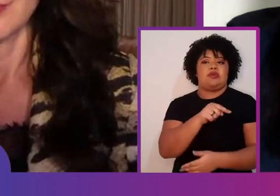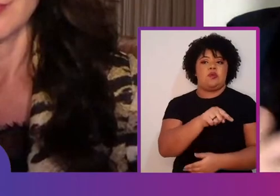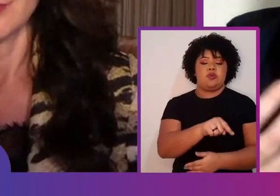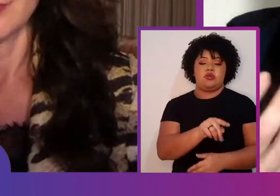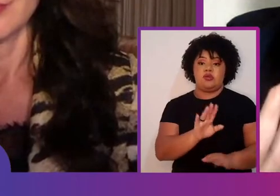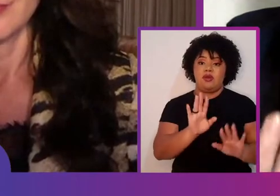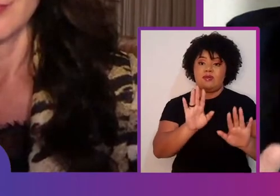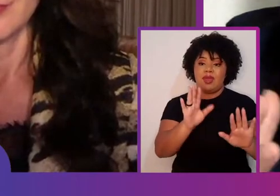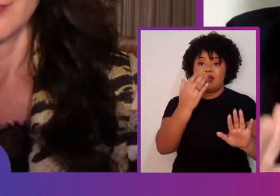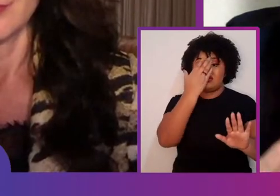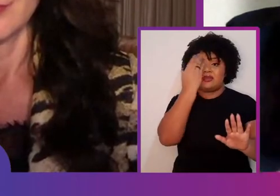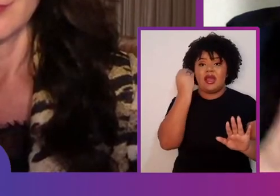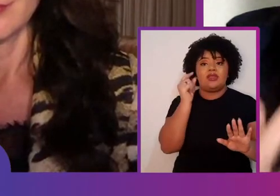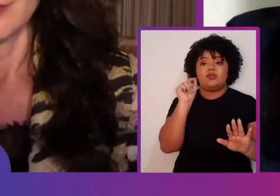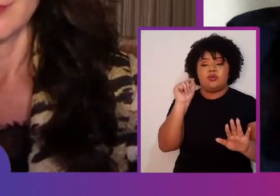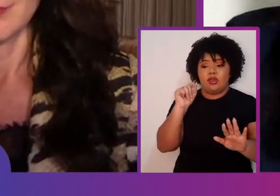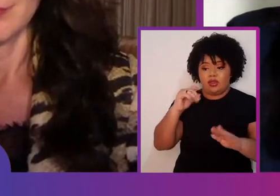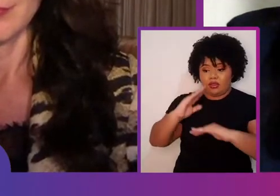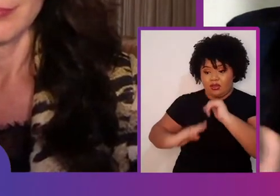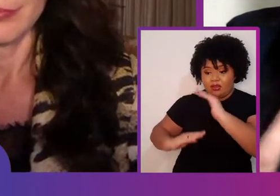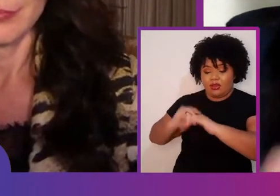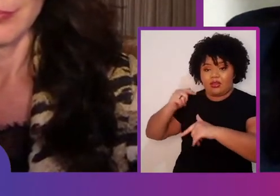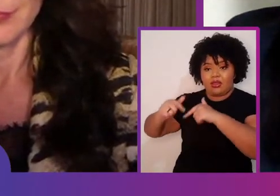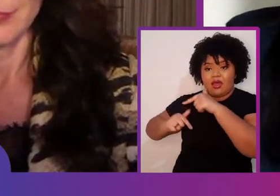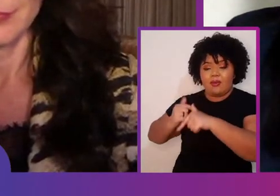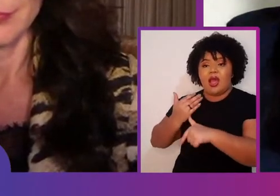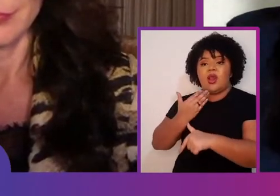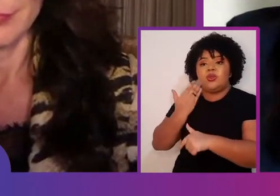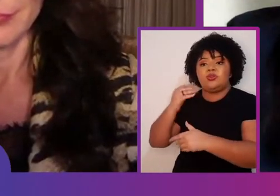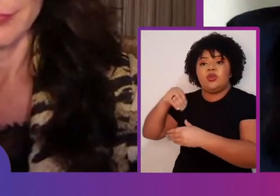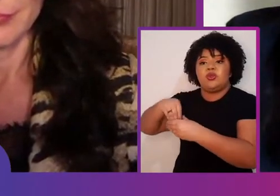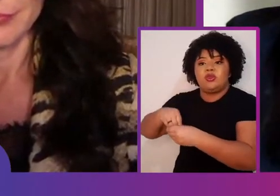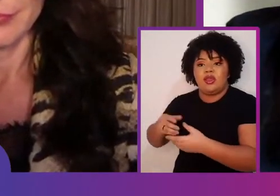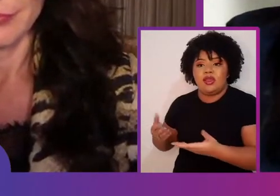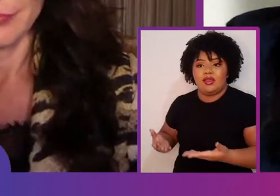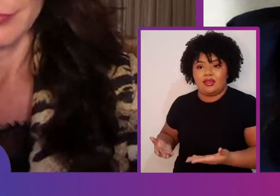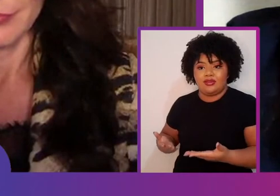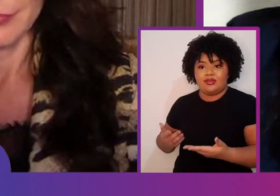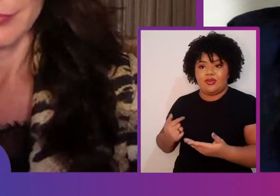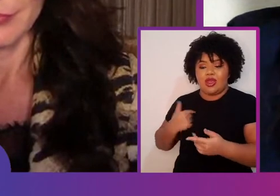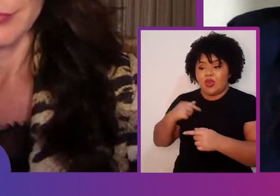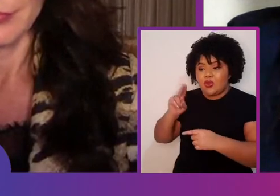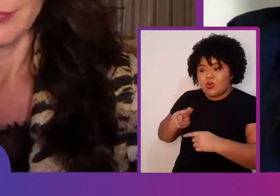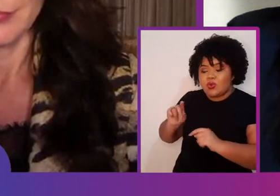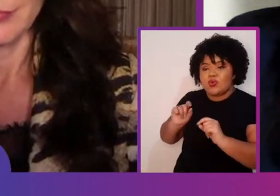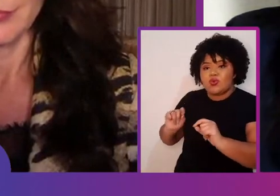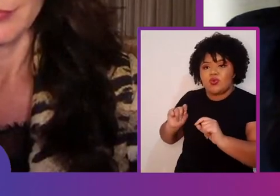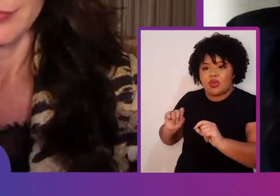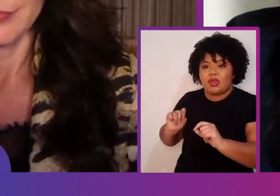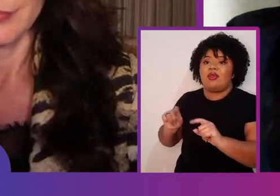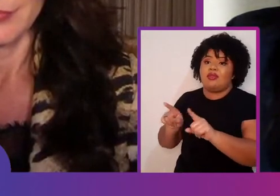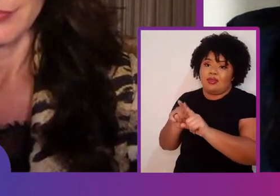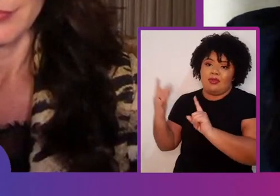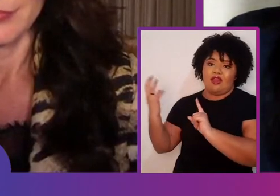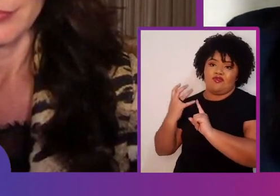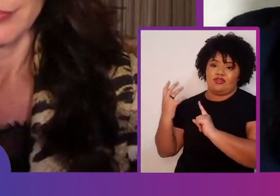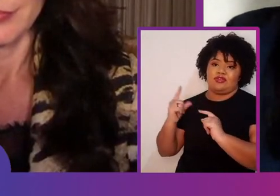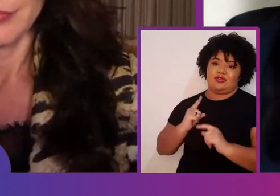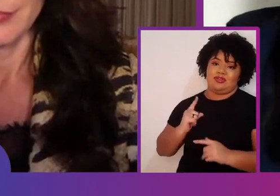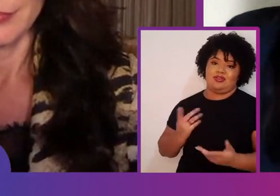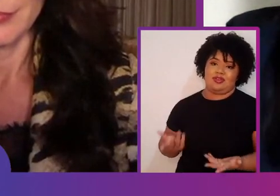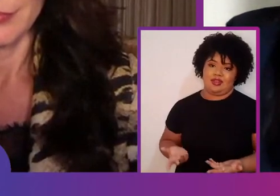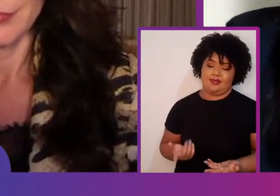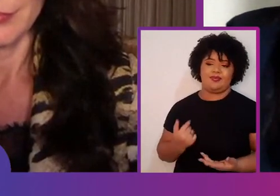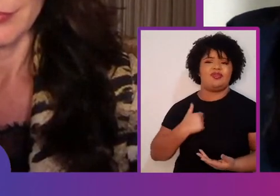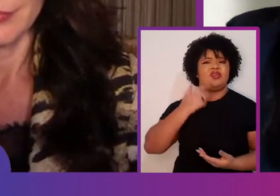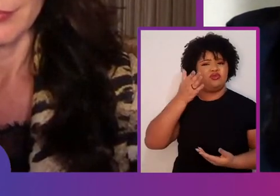de trabalho, que recursos, que instrumentos fazem parte dessa história. Então, eu já cheguei da consultoria para organizações, que quando